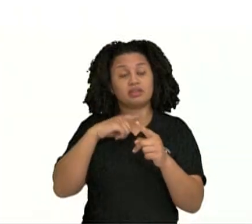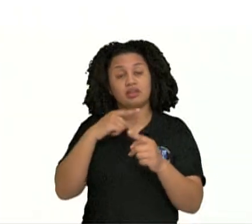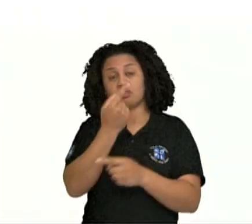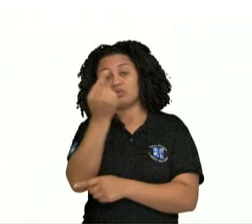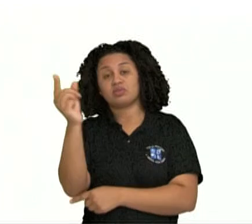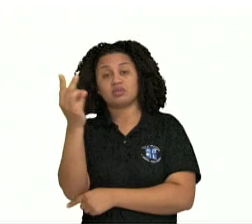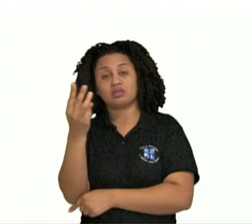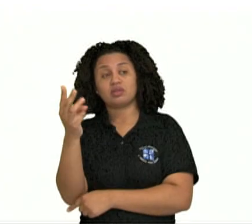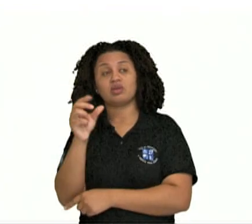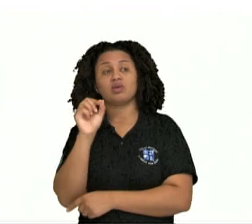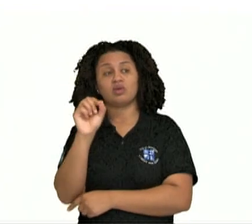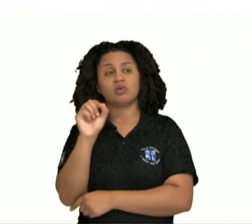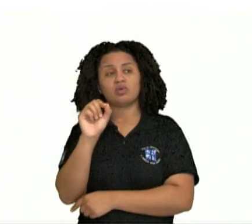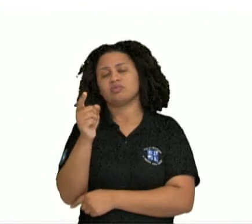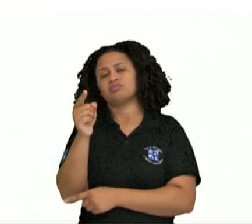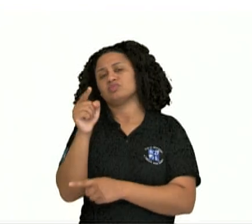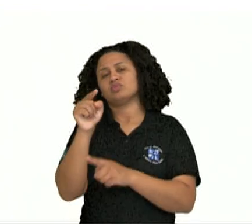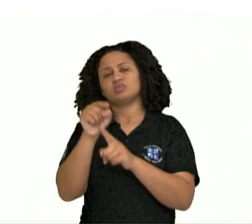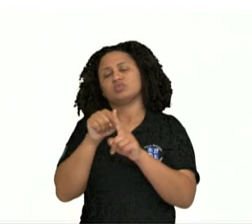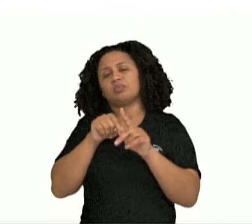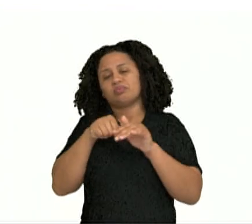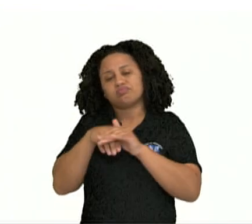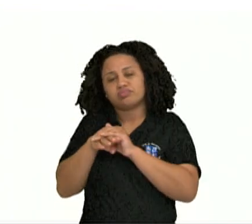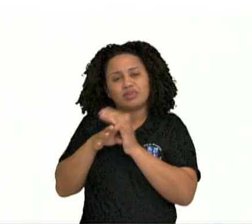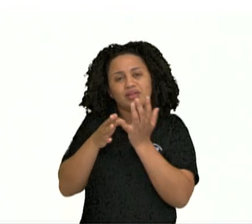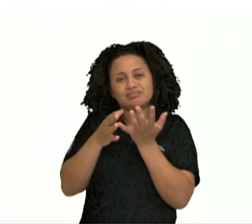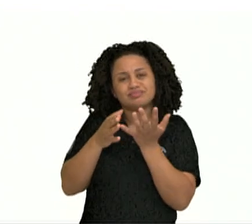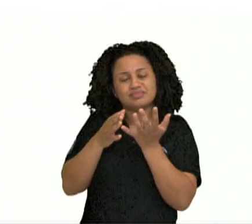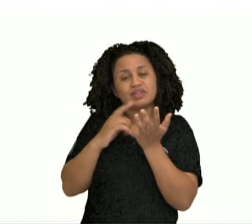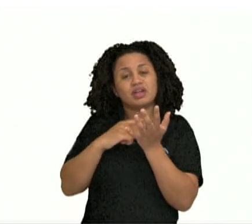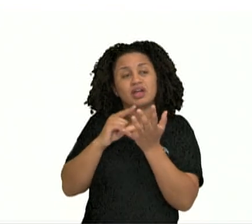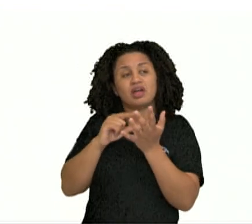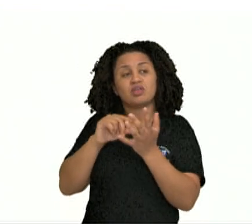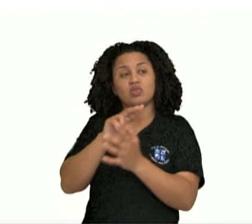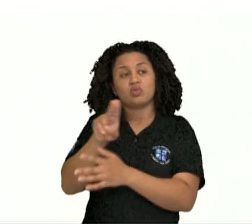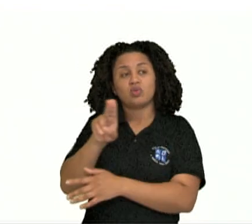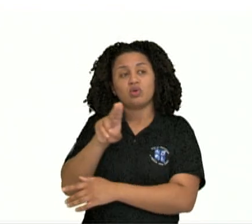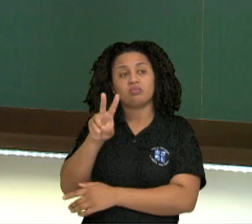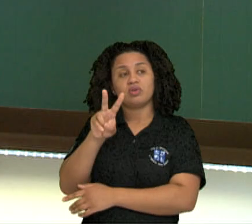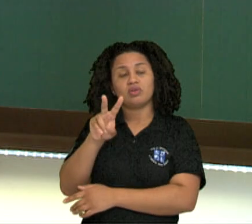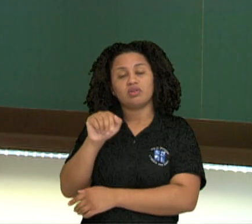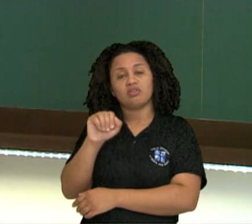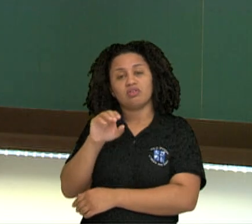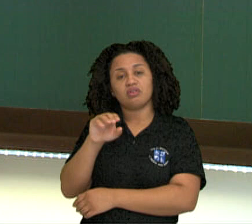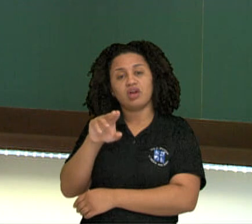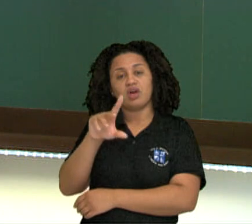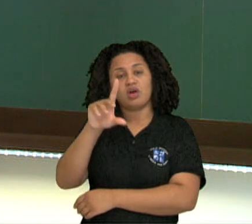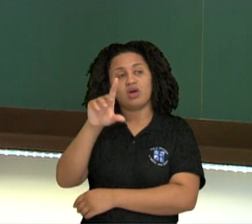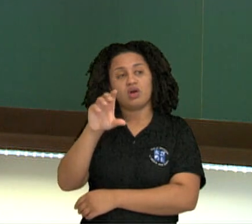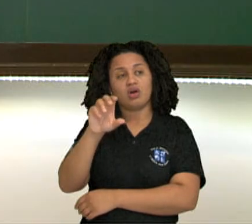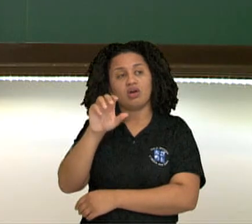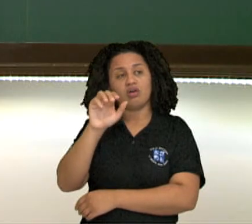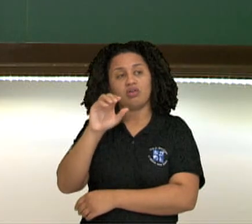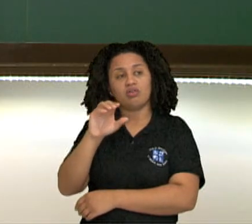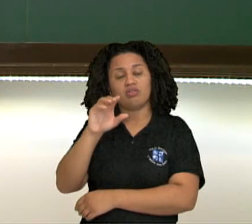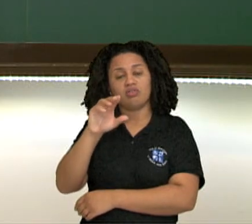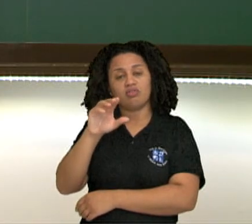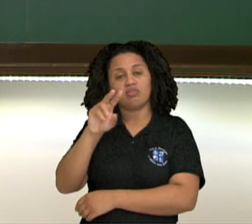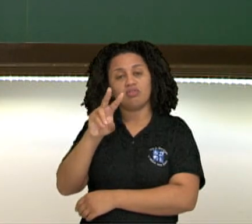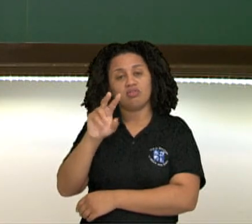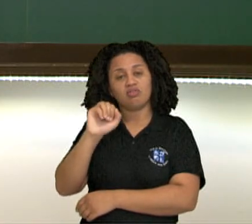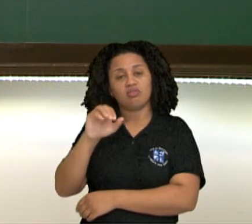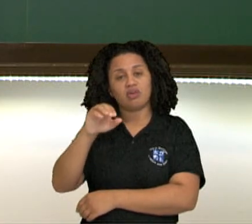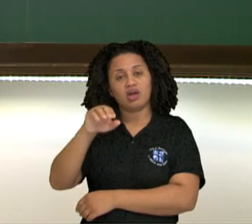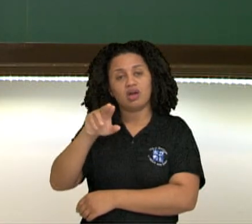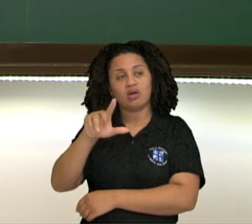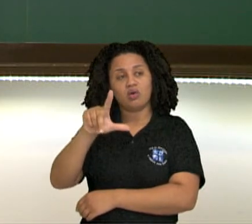terceira que seria uma espécie de um reservatório que a gente vai chamar de vácuo vai terminar o celular vegetal tá esse